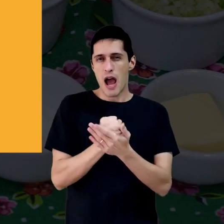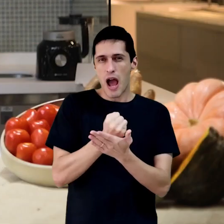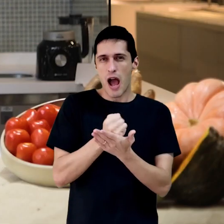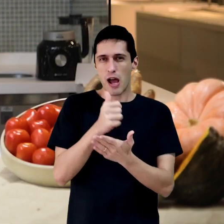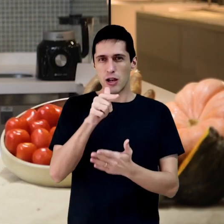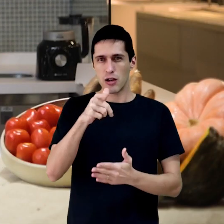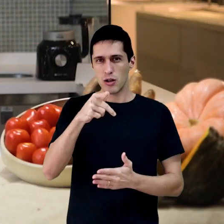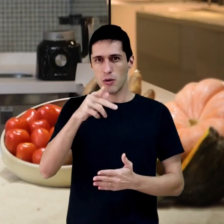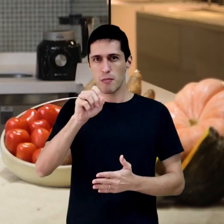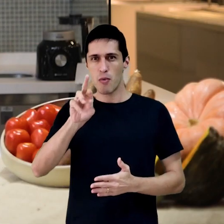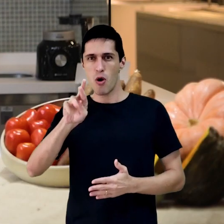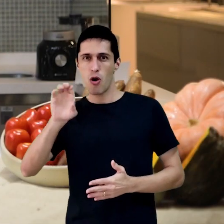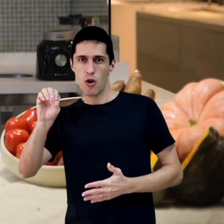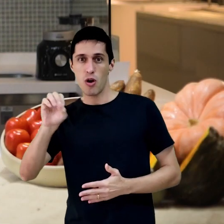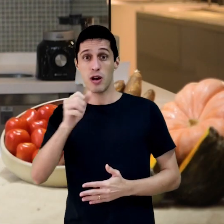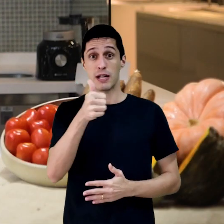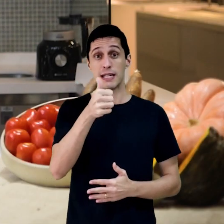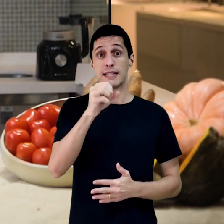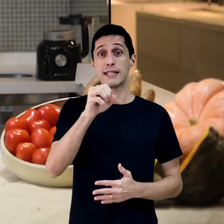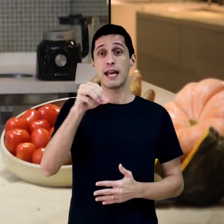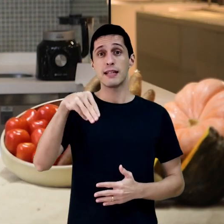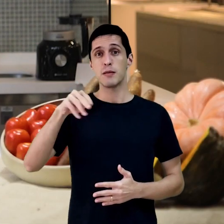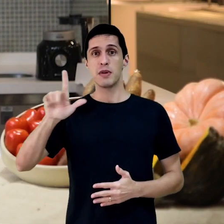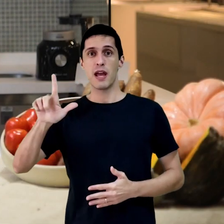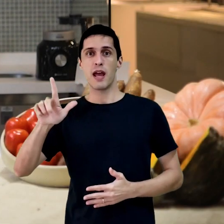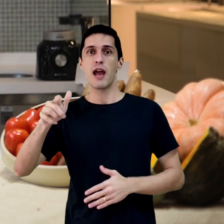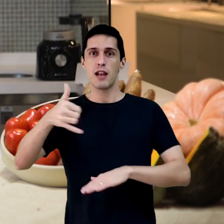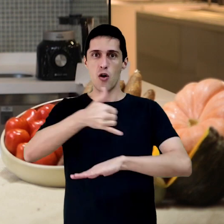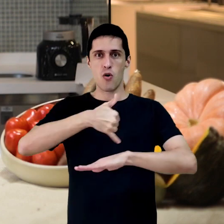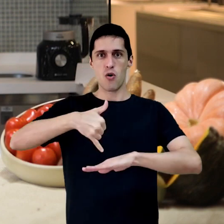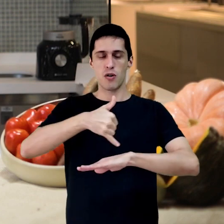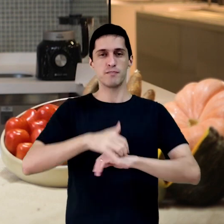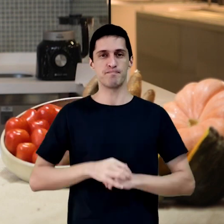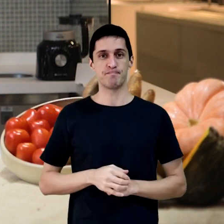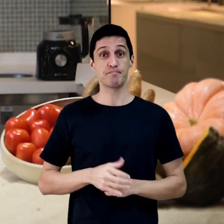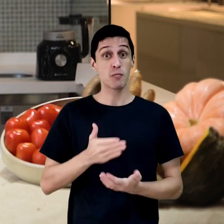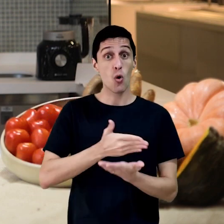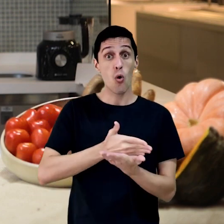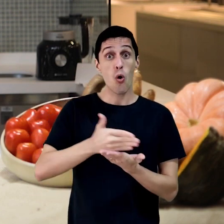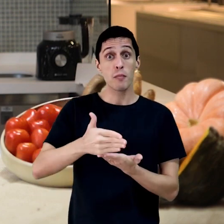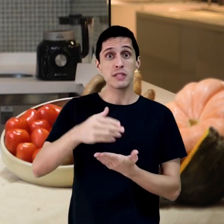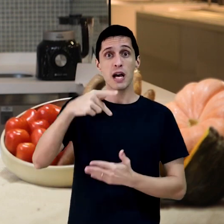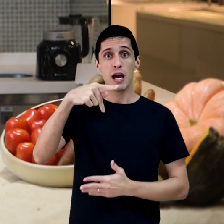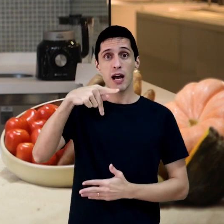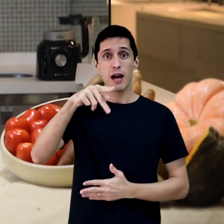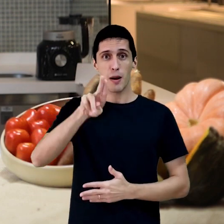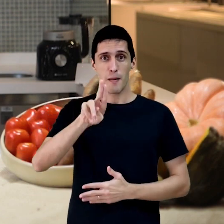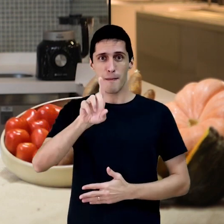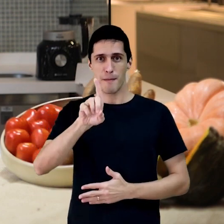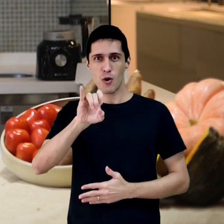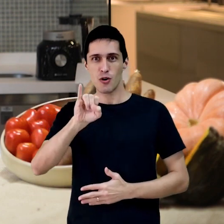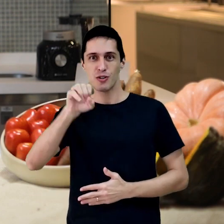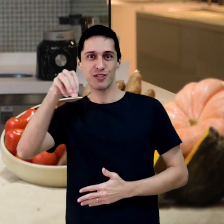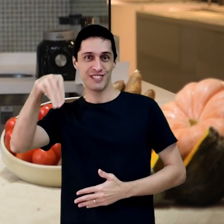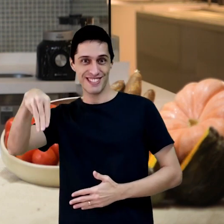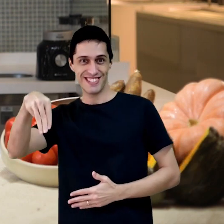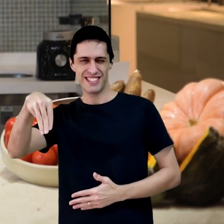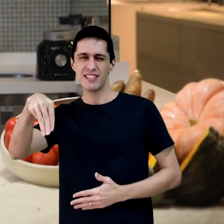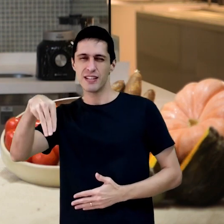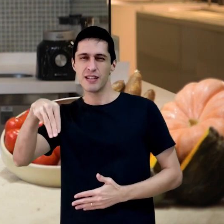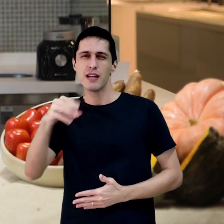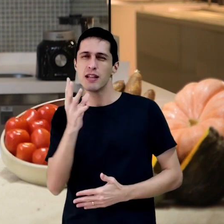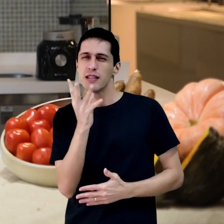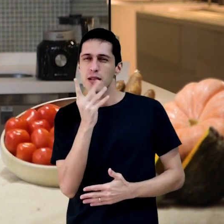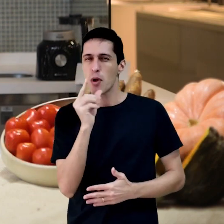óleo. Vamos dar início à nossa receita. Nós vamos começar pelo pudim, porque é um pouco mais demorado, vai ao